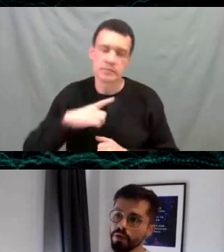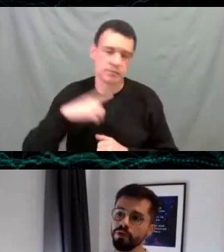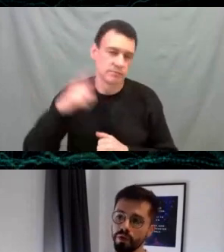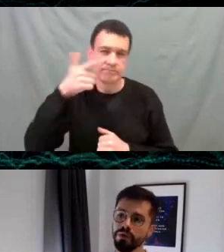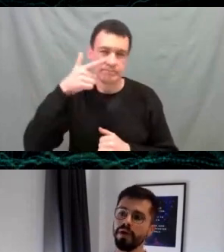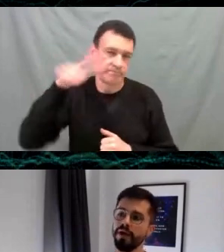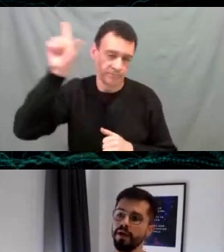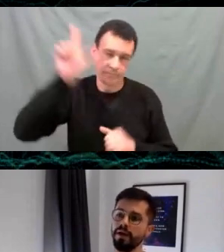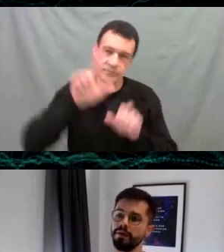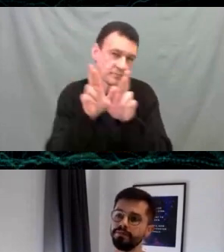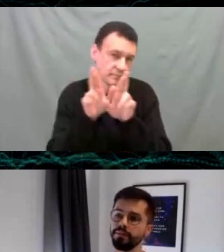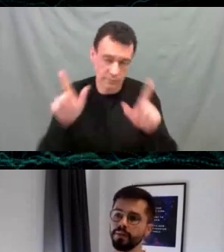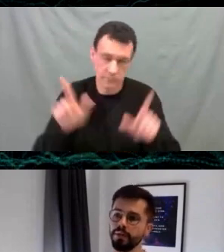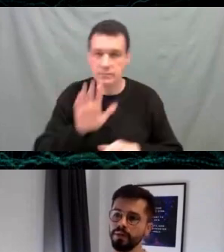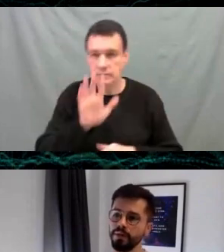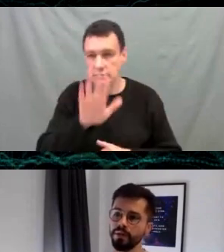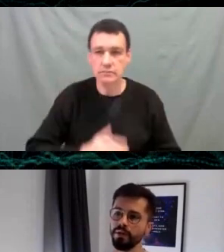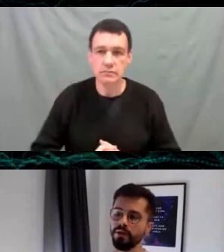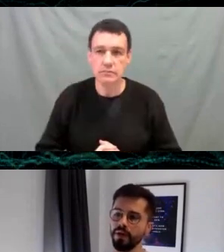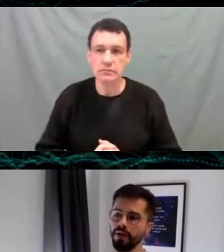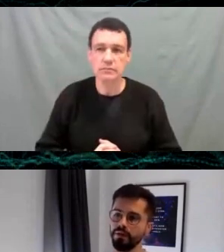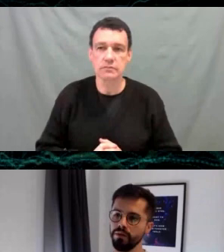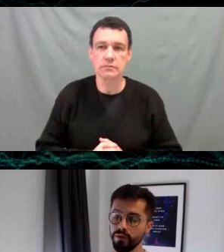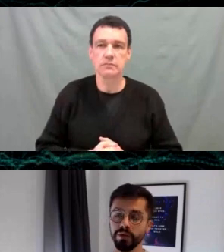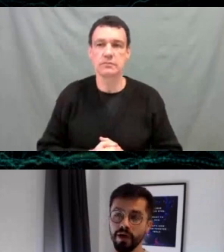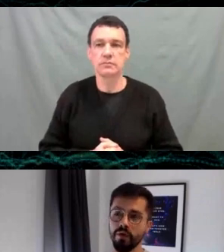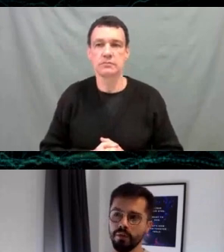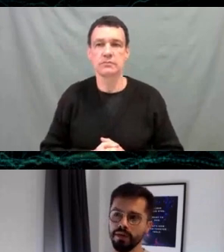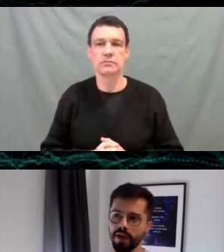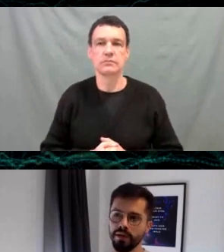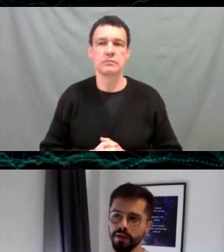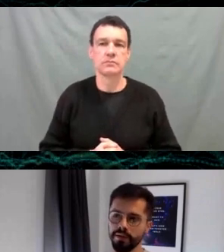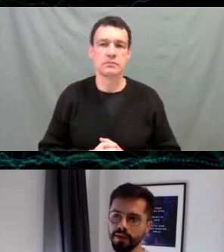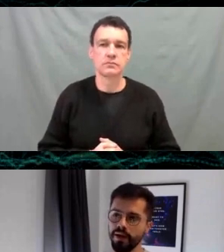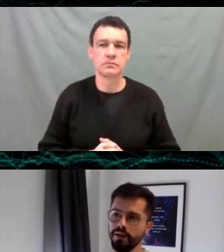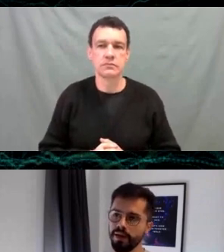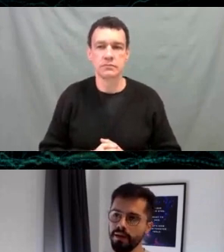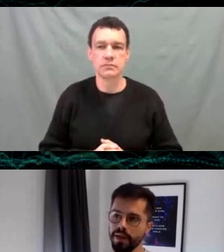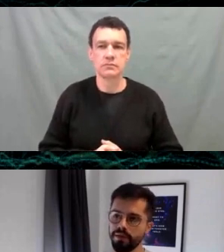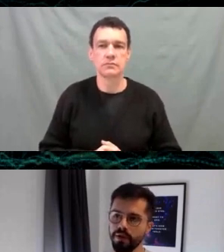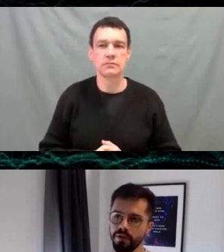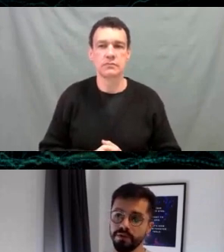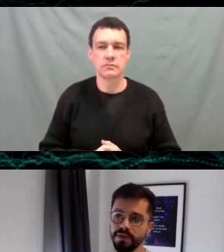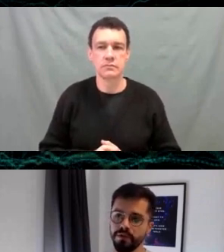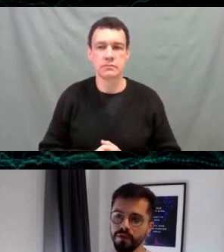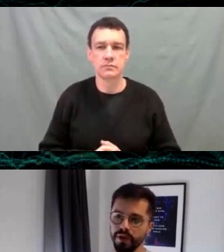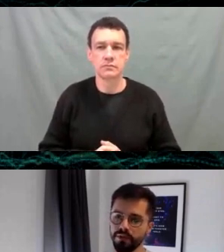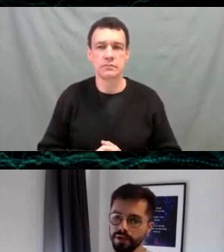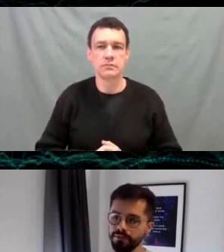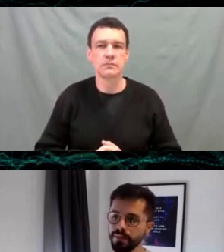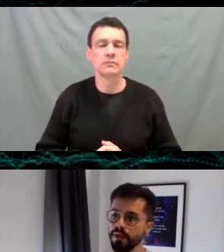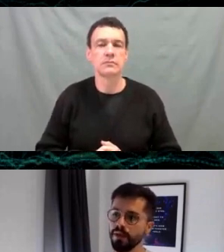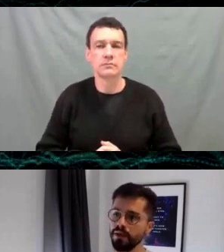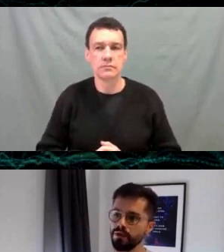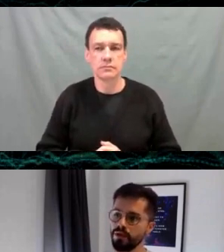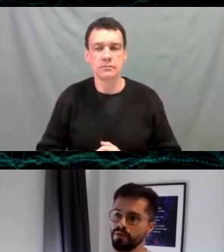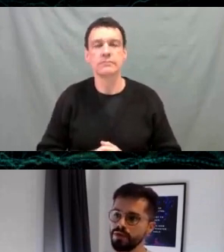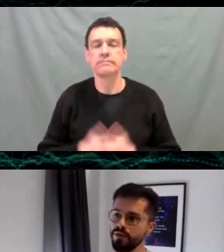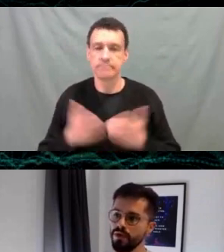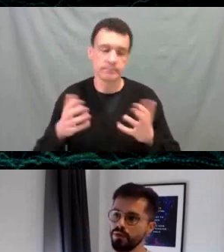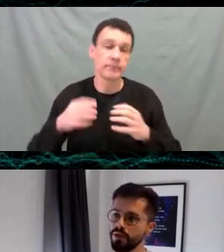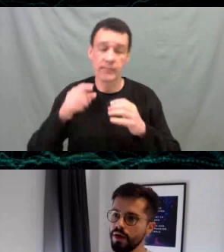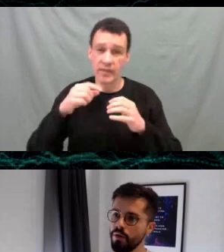do do do do telefone daquela daquela daquele meio terra fórum específico que eu tenho tá